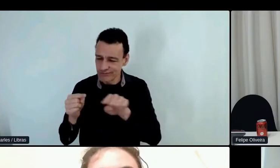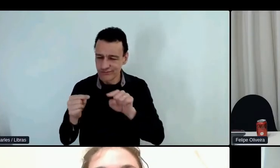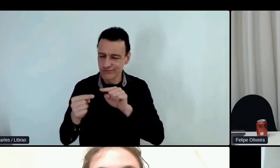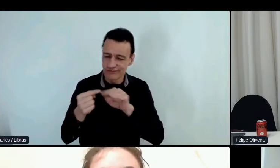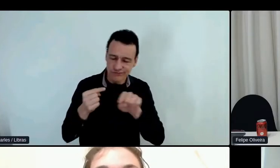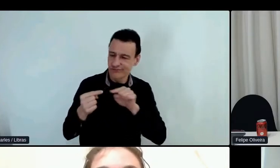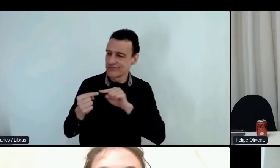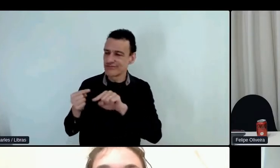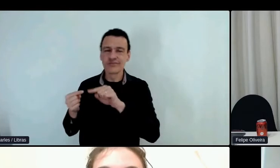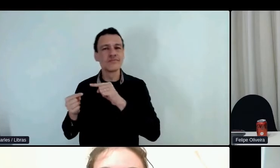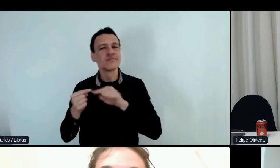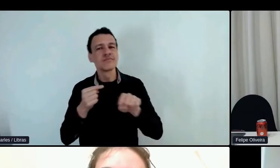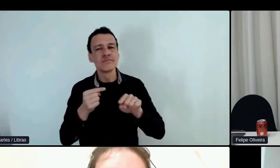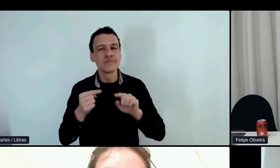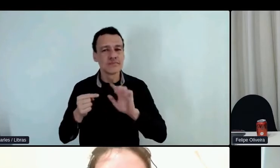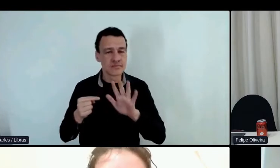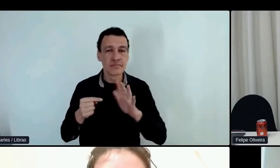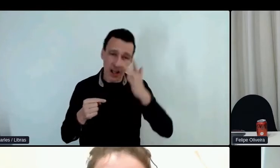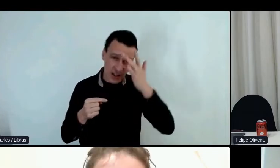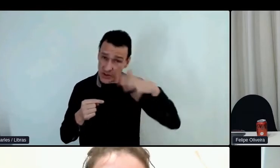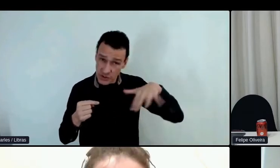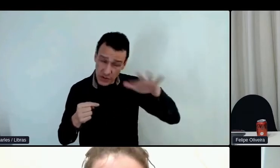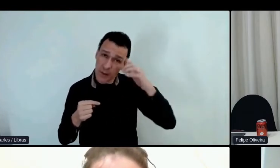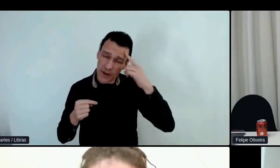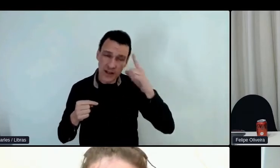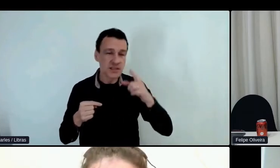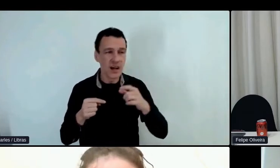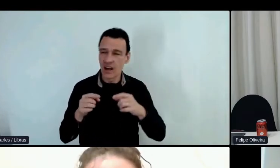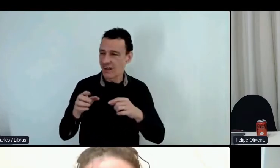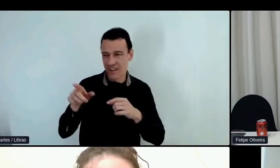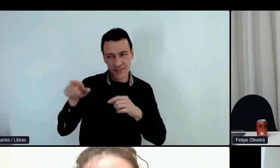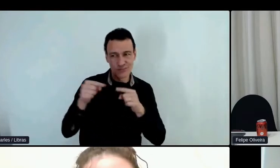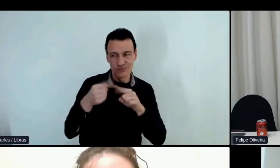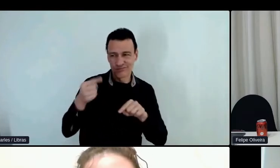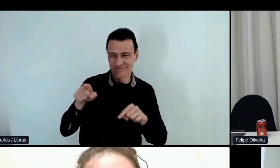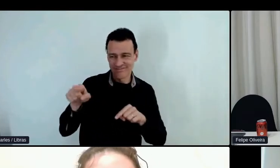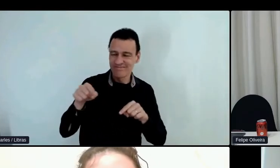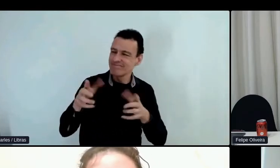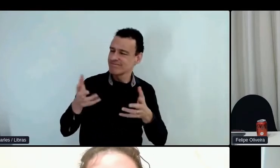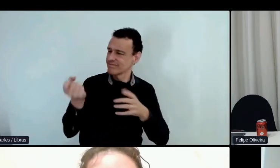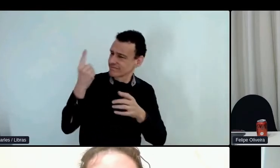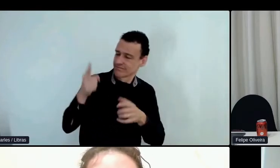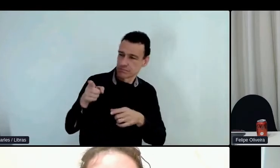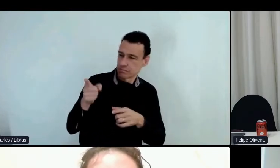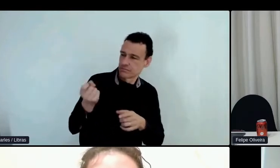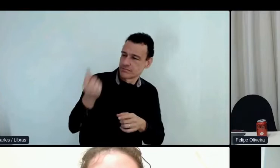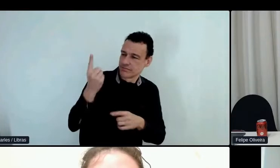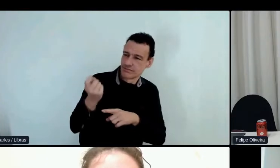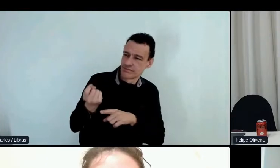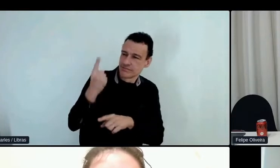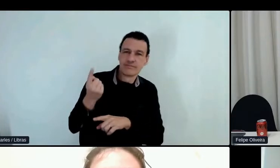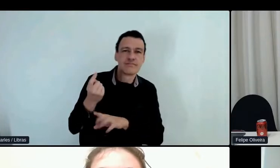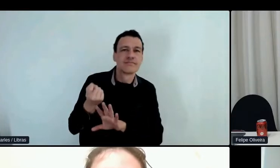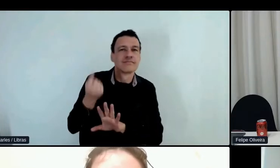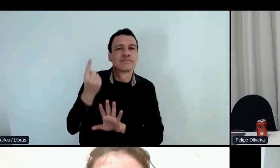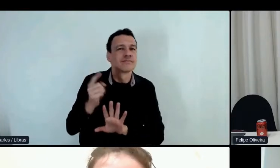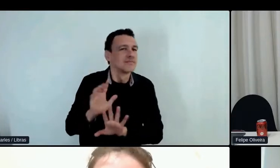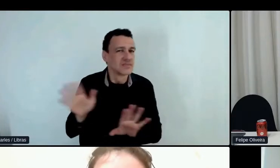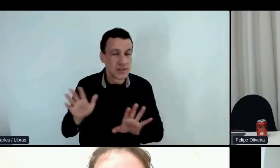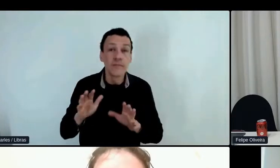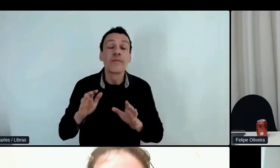Kátia, não sei se era essa palavra que ela buscava, mas o que eu me sentia, como eu me sentia era inadequada.